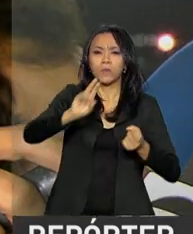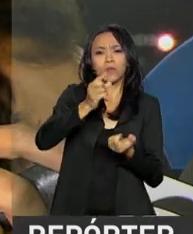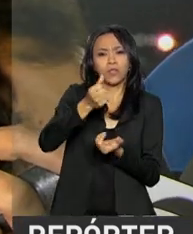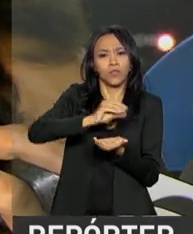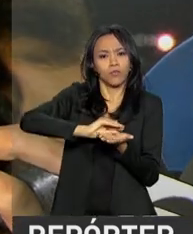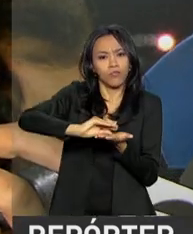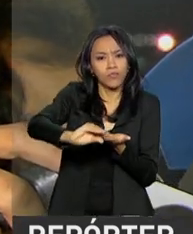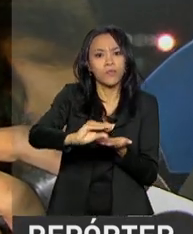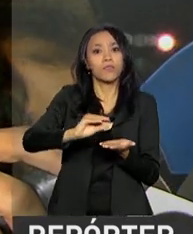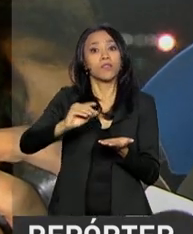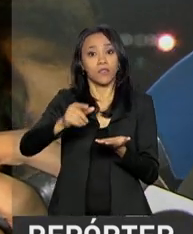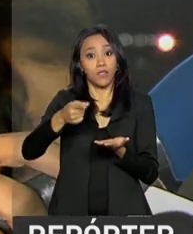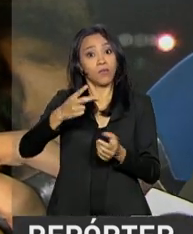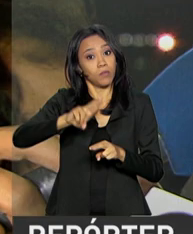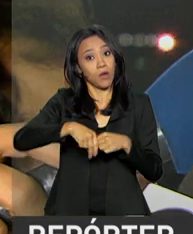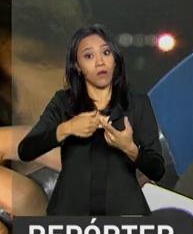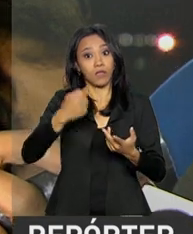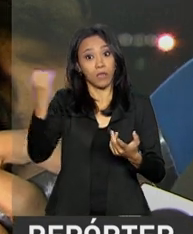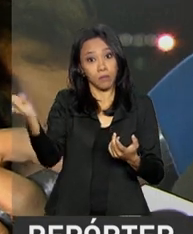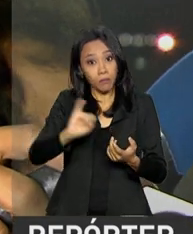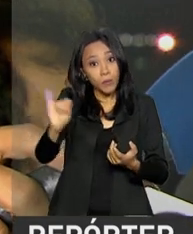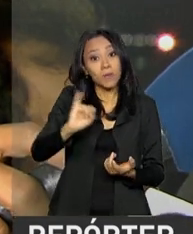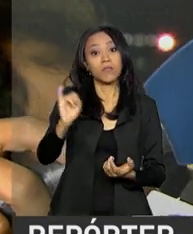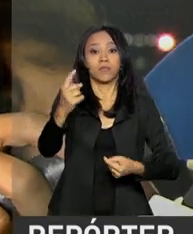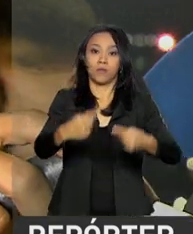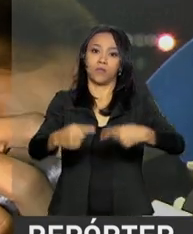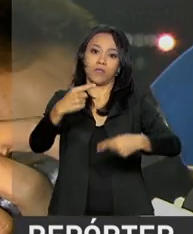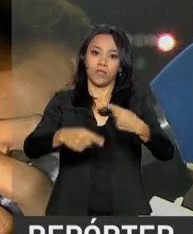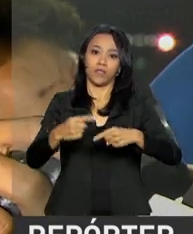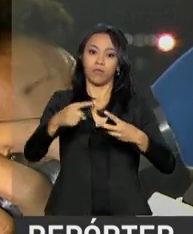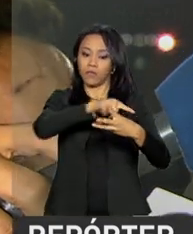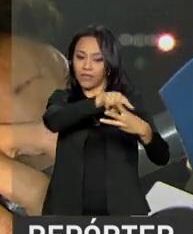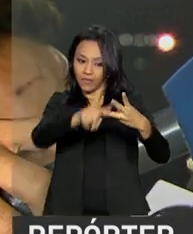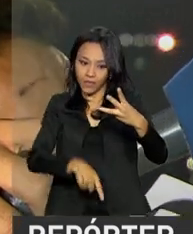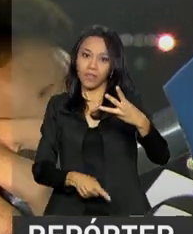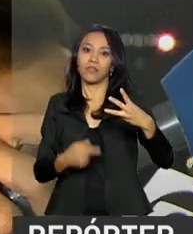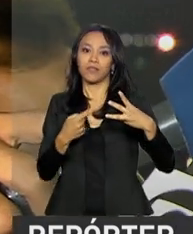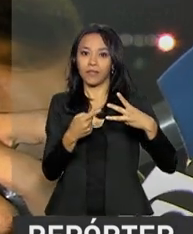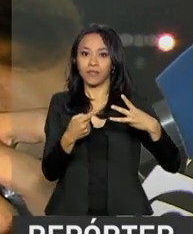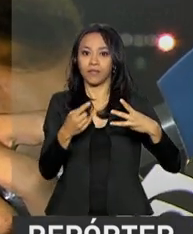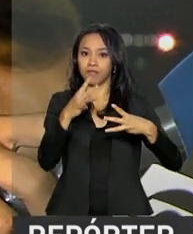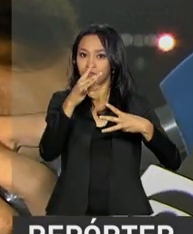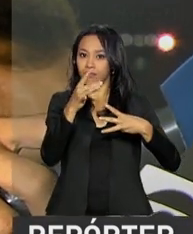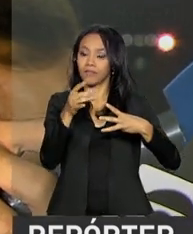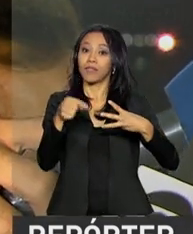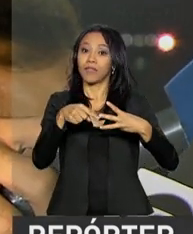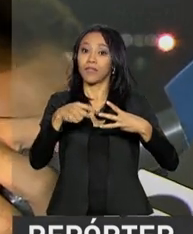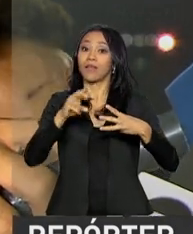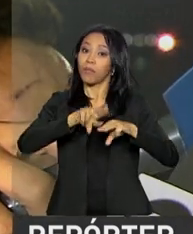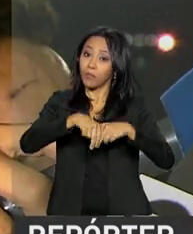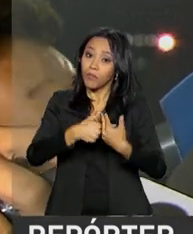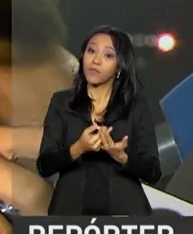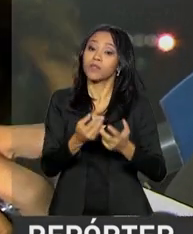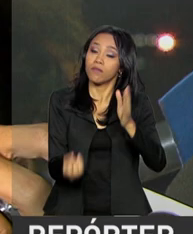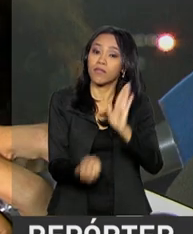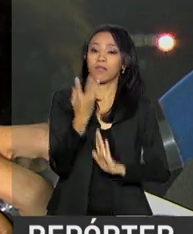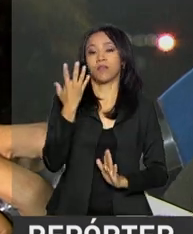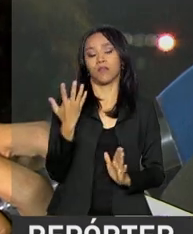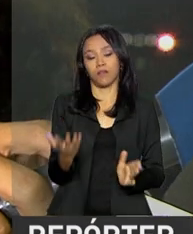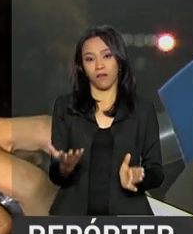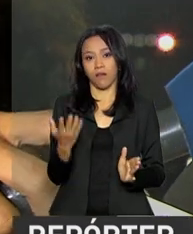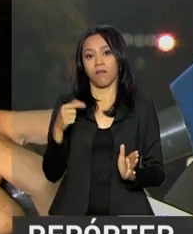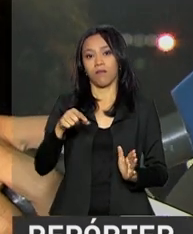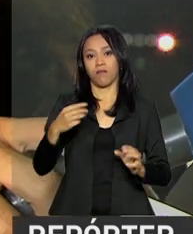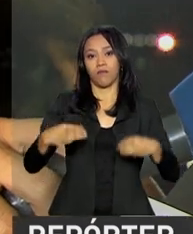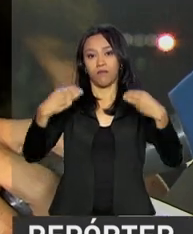de relevância política são três traços portanto muito didaticamente resumidamente que justifica a noção de extraordinário a